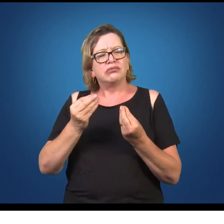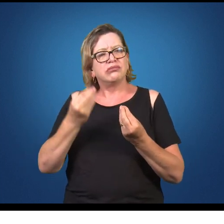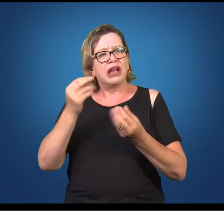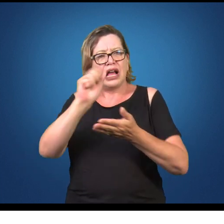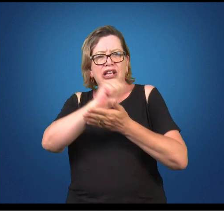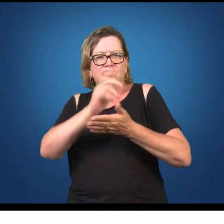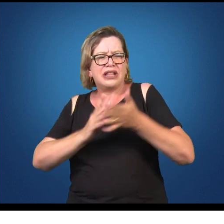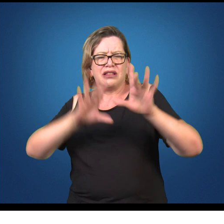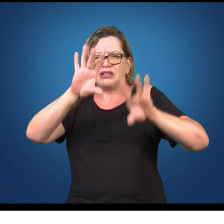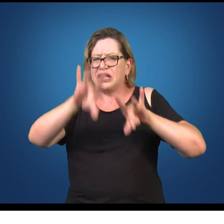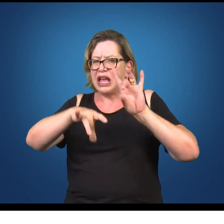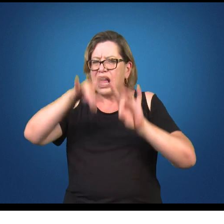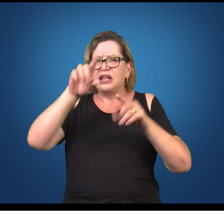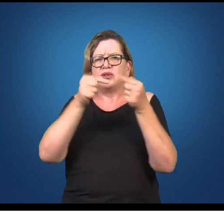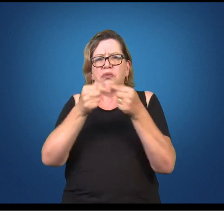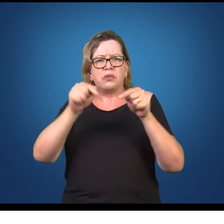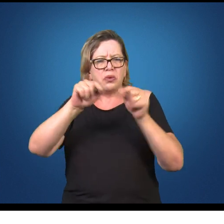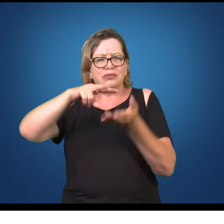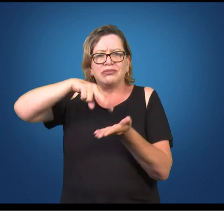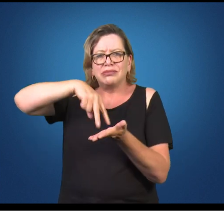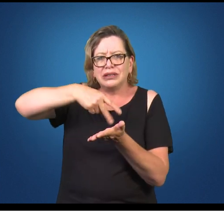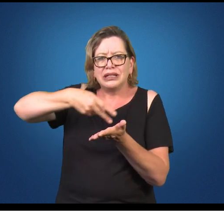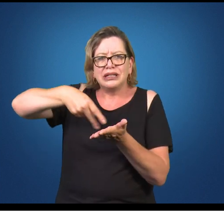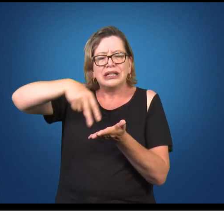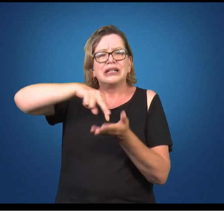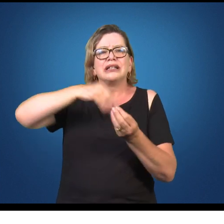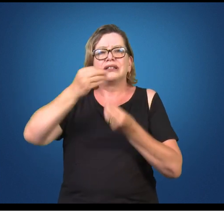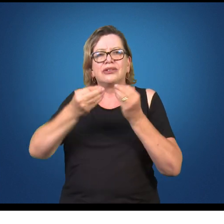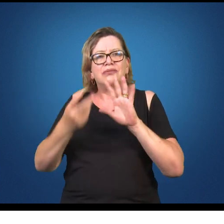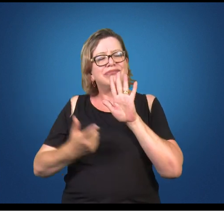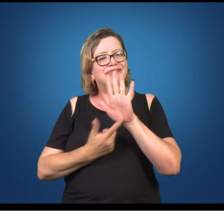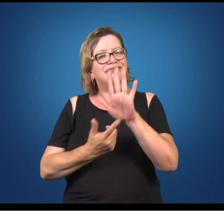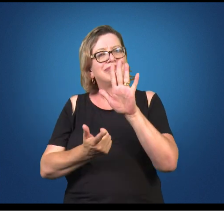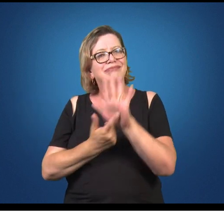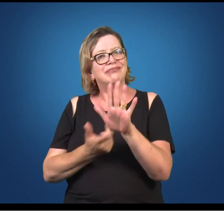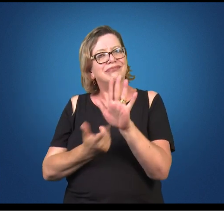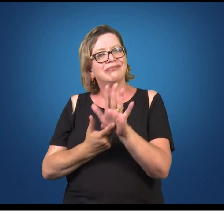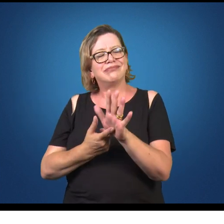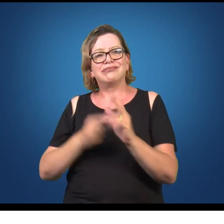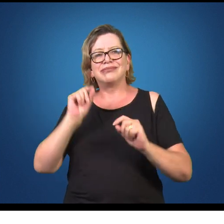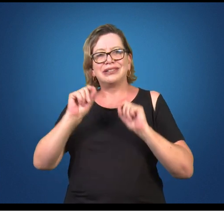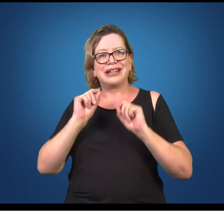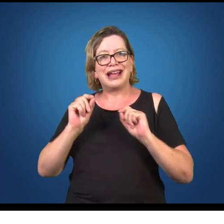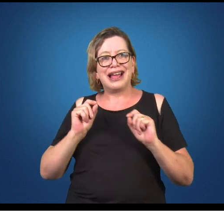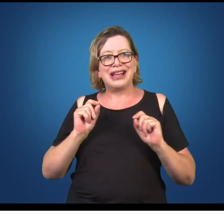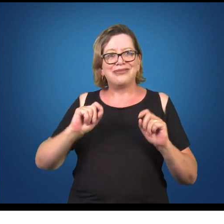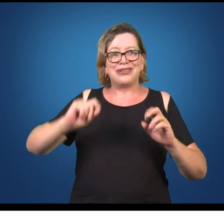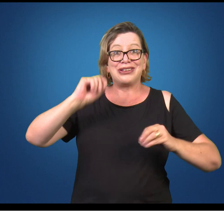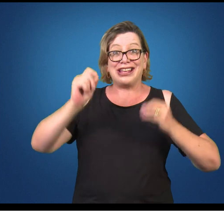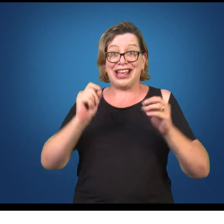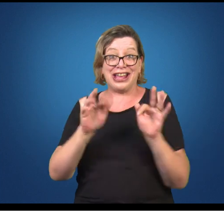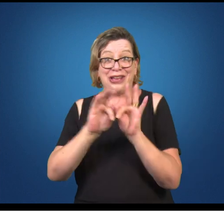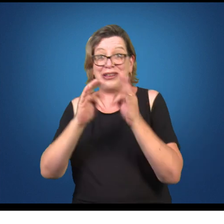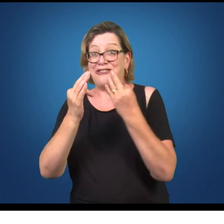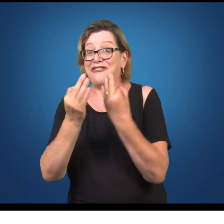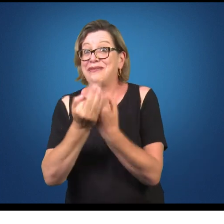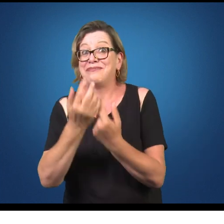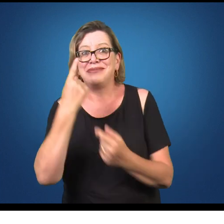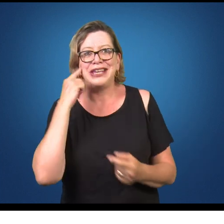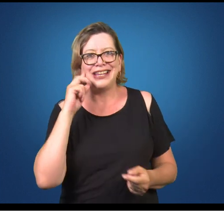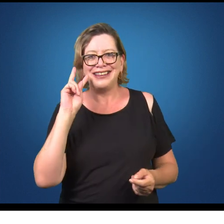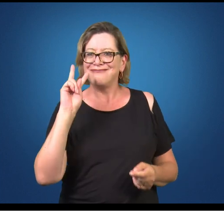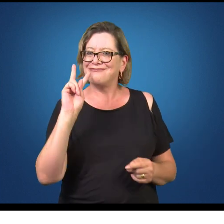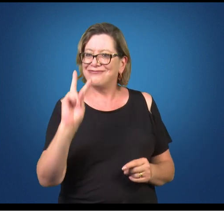outras, teatro, sim, dança, como apresentação, às vezes até para dar conta de uma expectativa dos pais que criam,